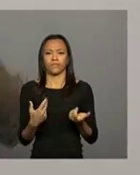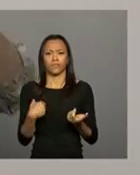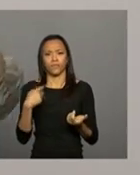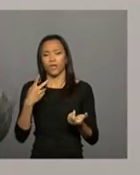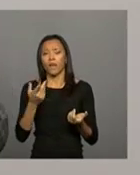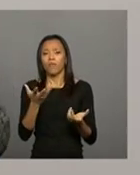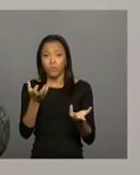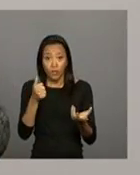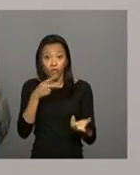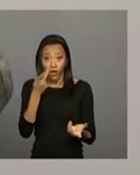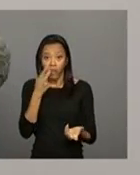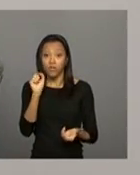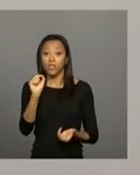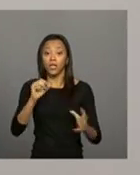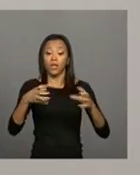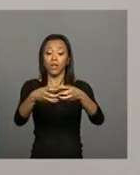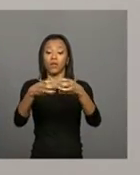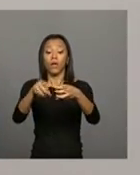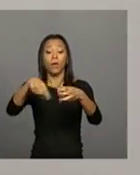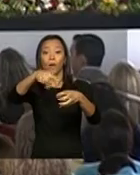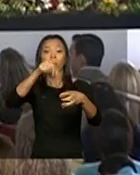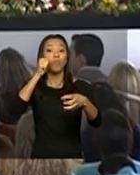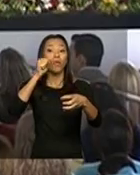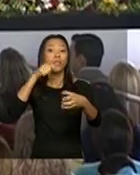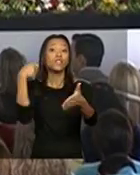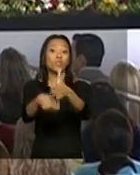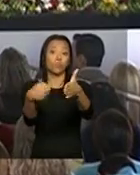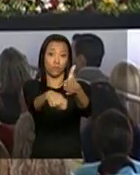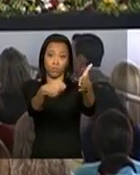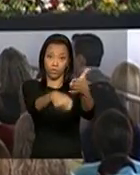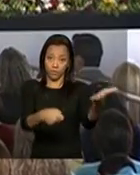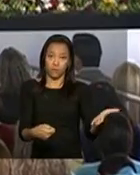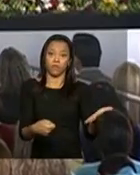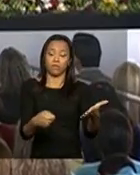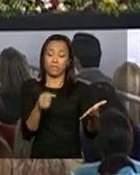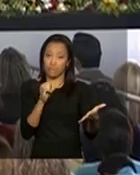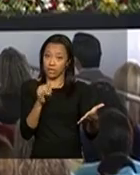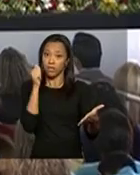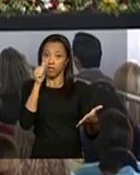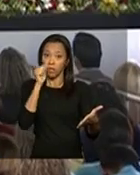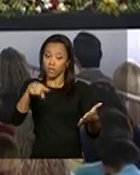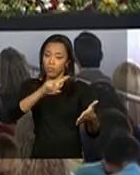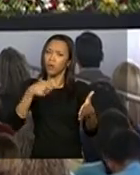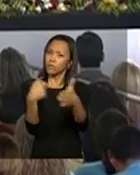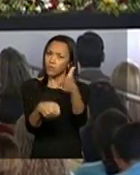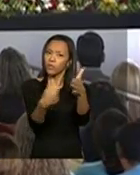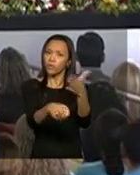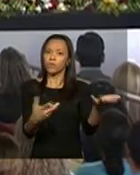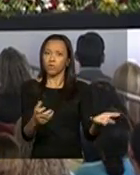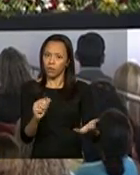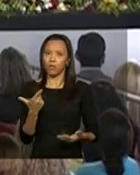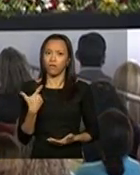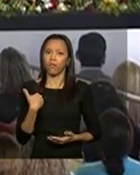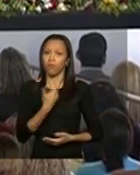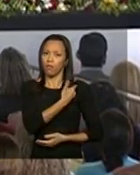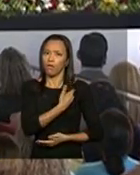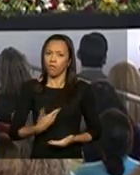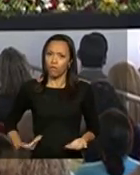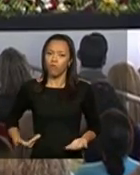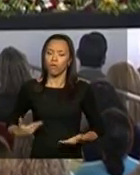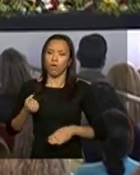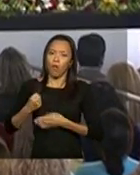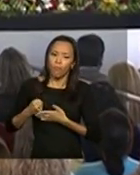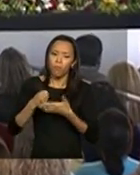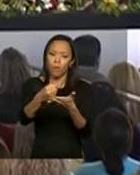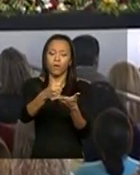situação. Nós estamos falando de mulheres que lutam. E se elas lutam, é dever do Estado